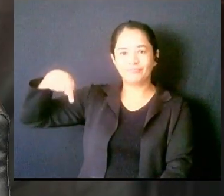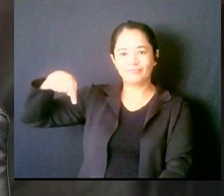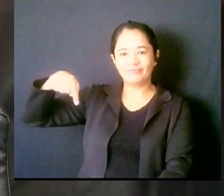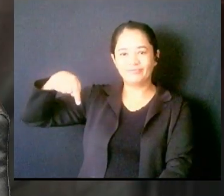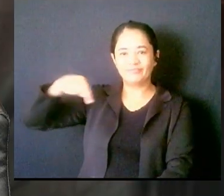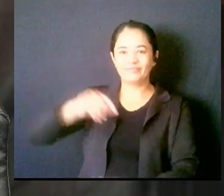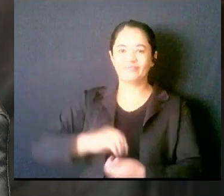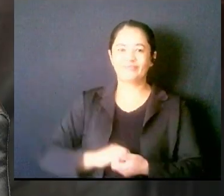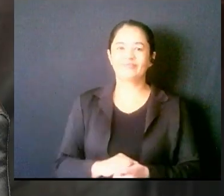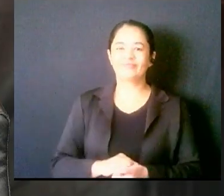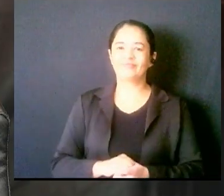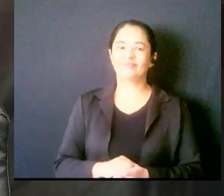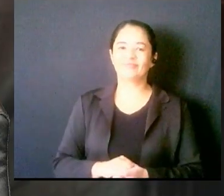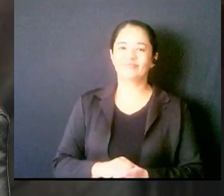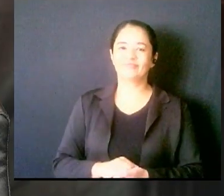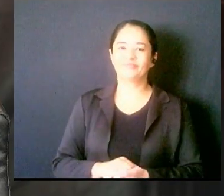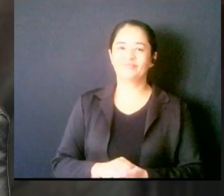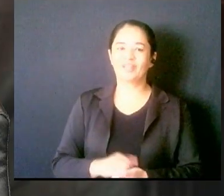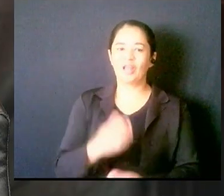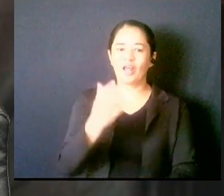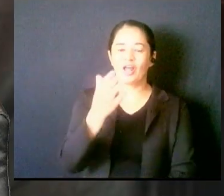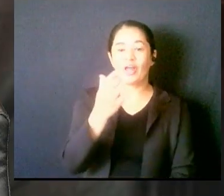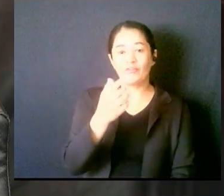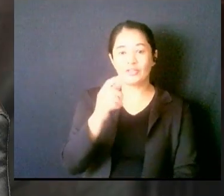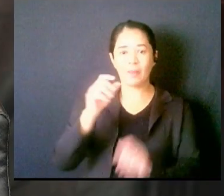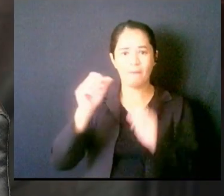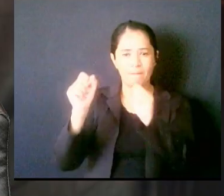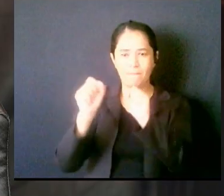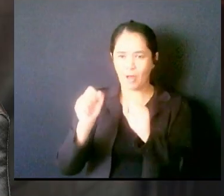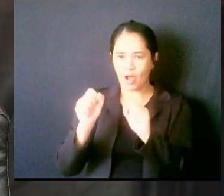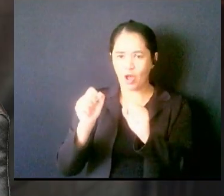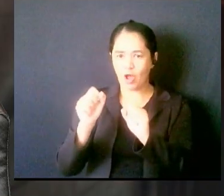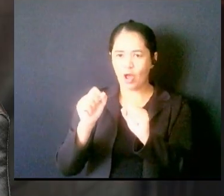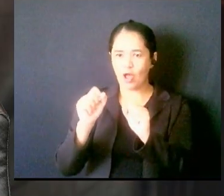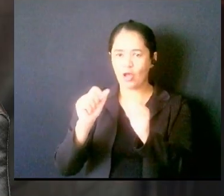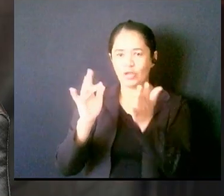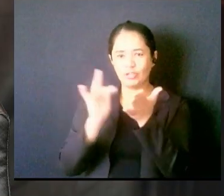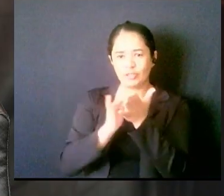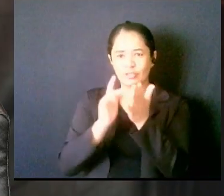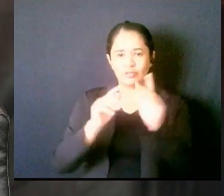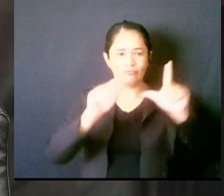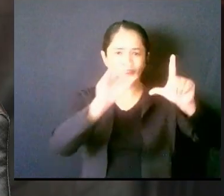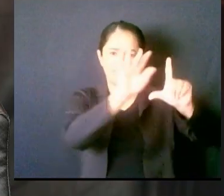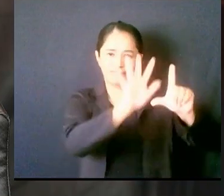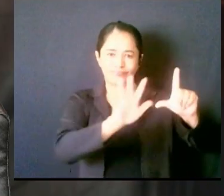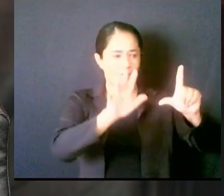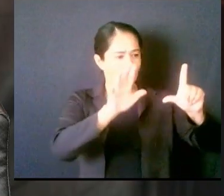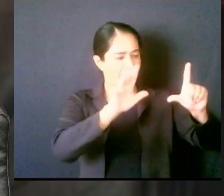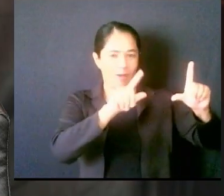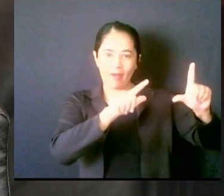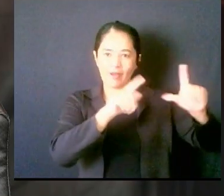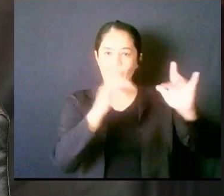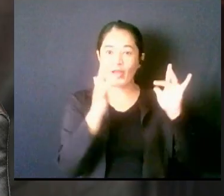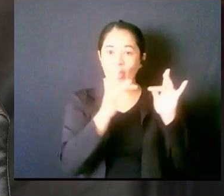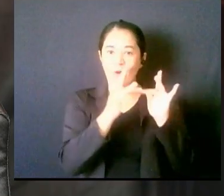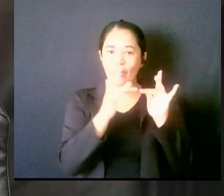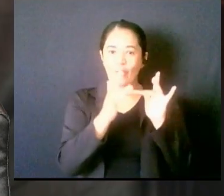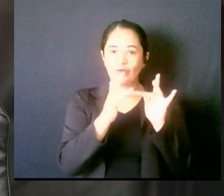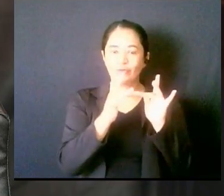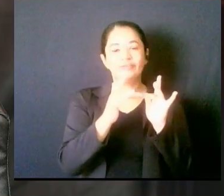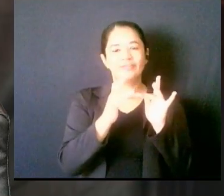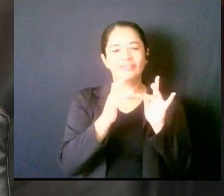97829-3776. Você pode apontar a câmera do seu celular no QR Code e entrar em contato com a produção da